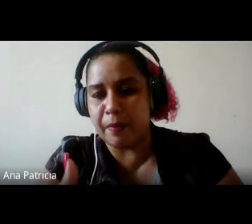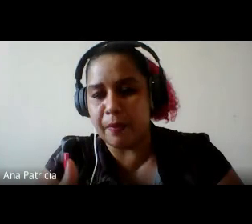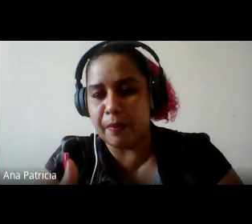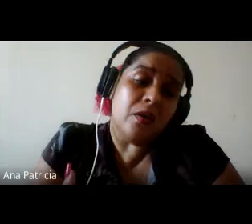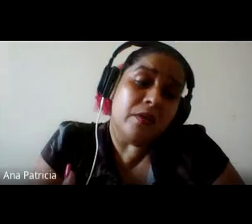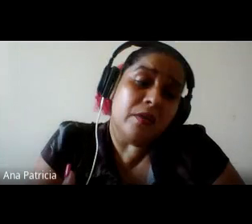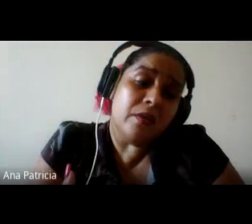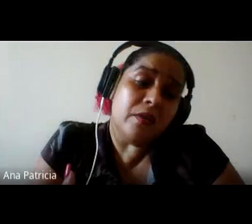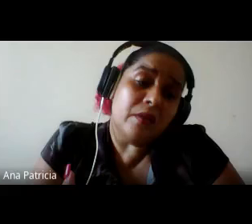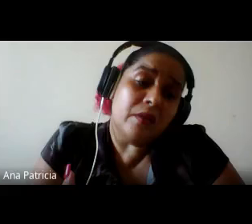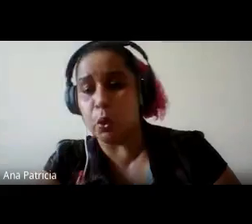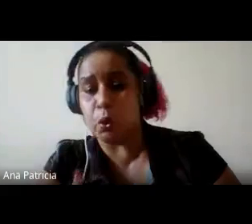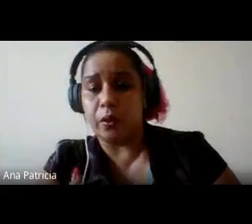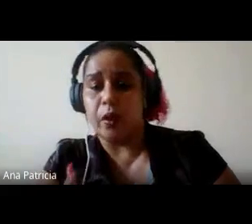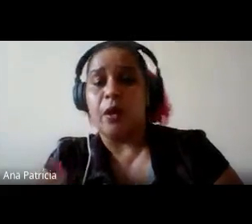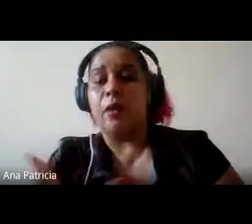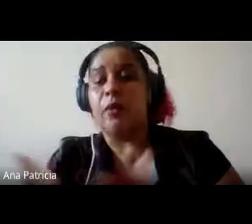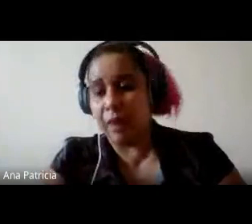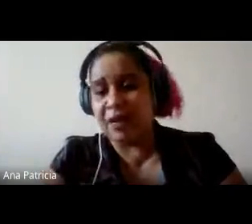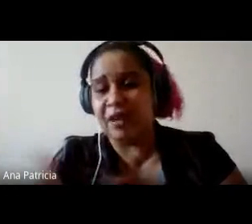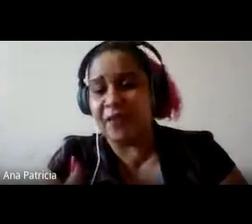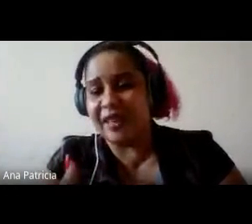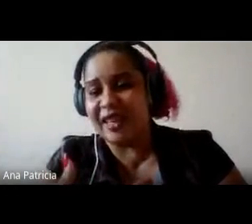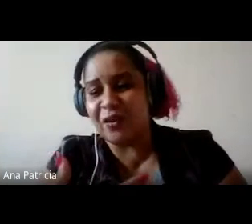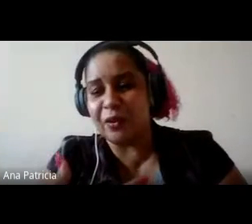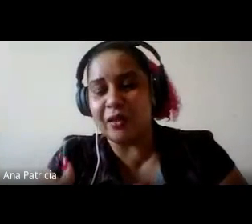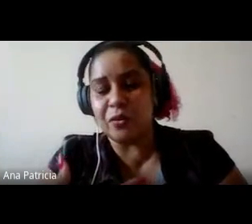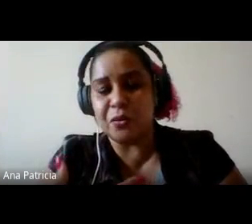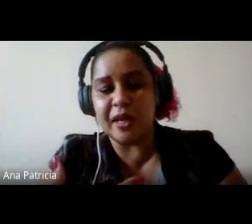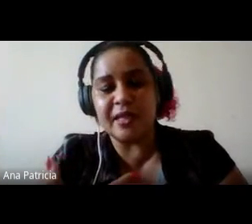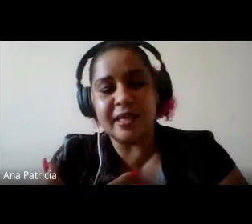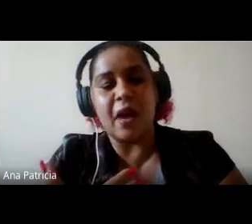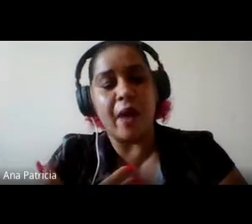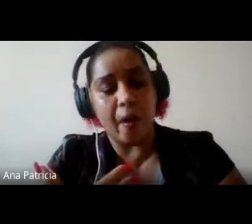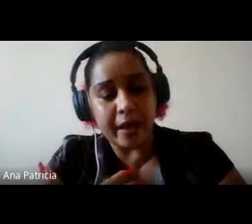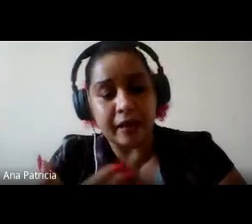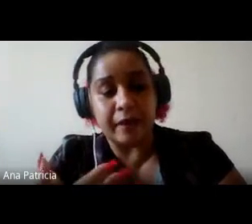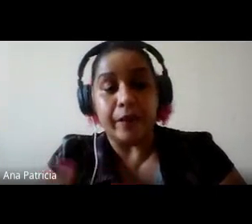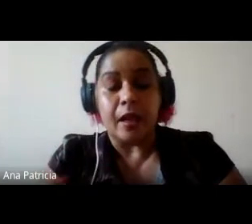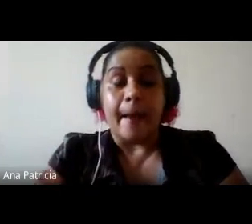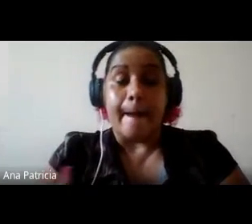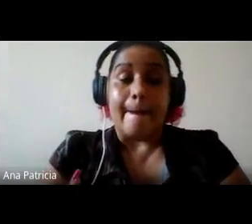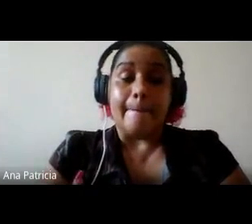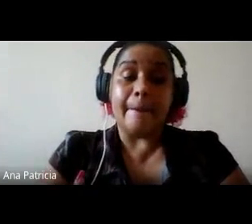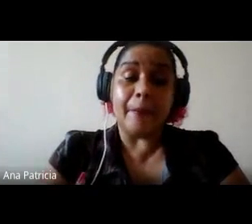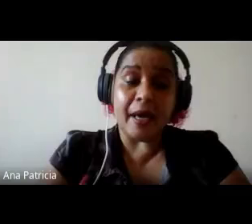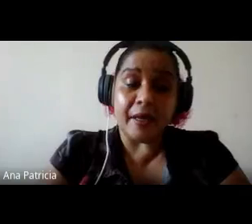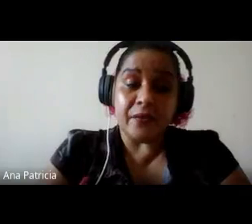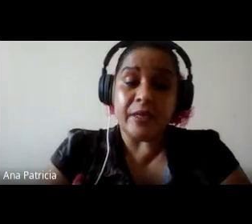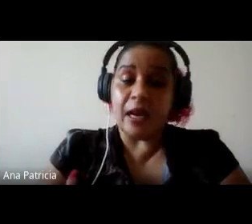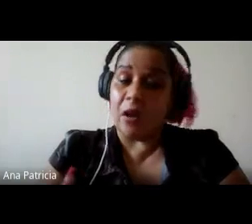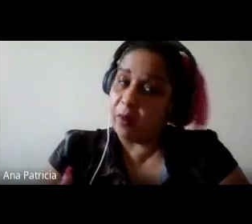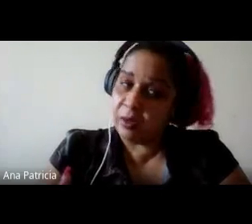com surdo, eu não conheço surdo. Maradona está falando aqui que contato com surdo é essencial, realmente.